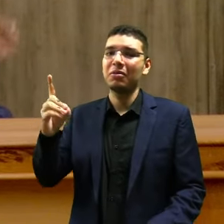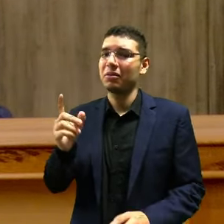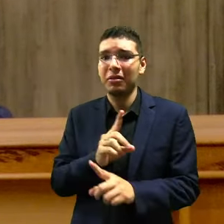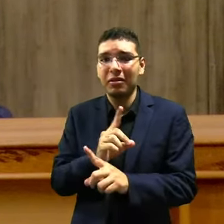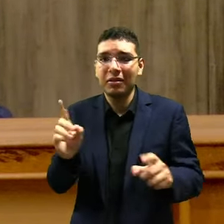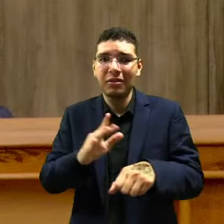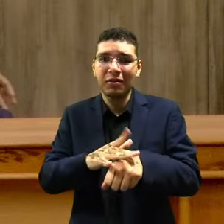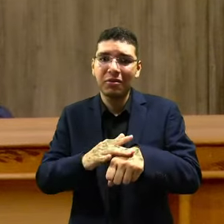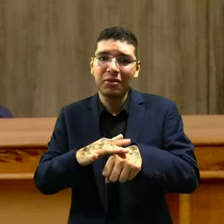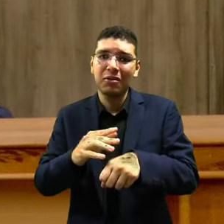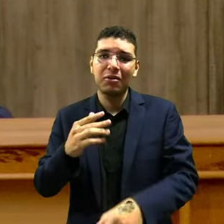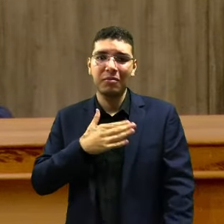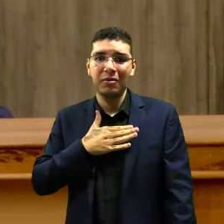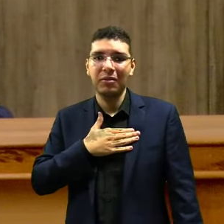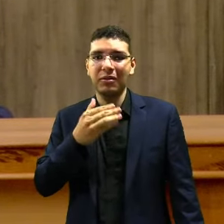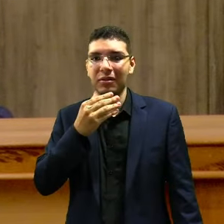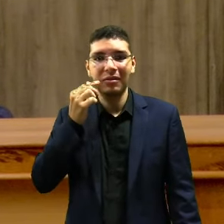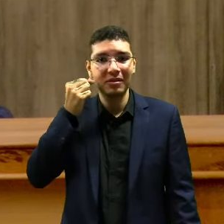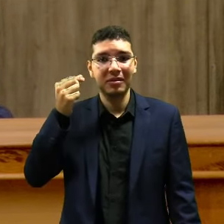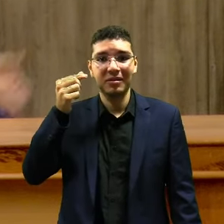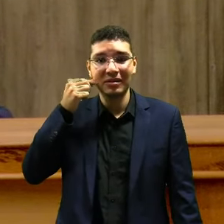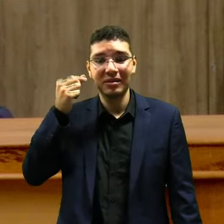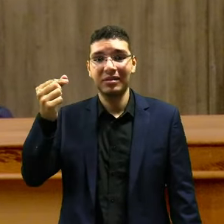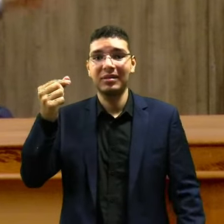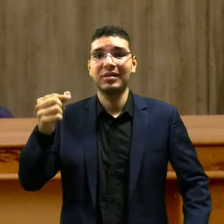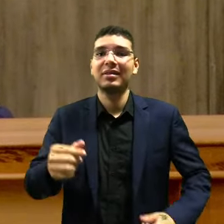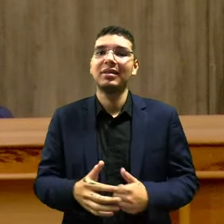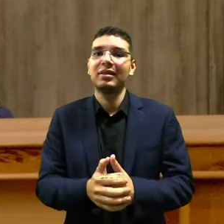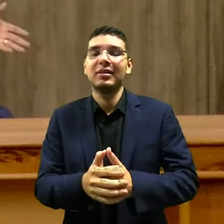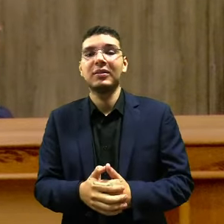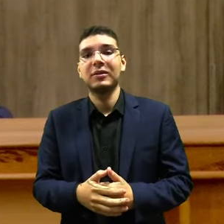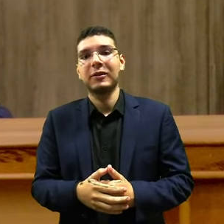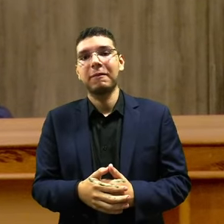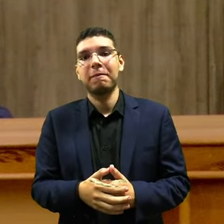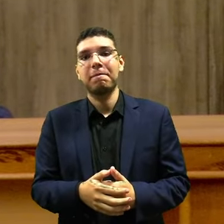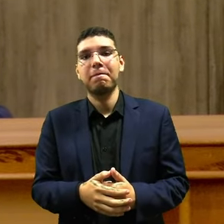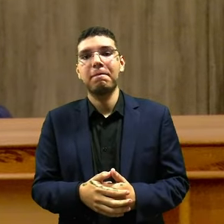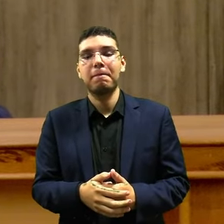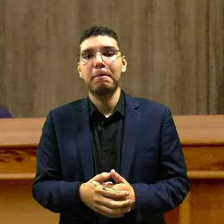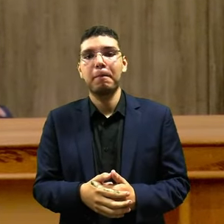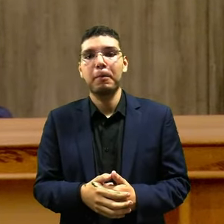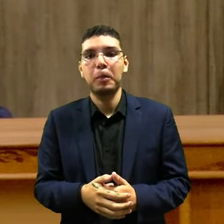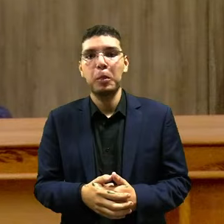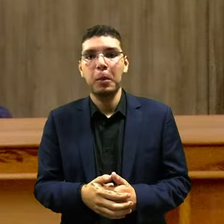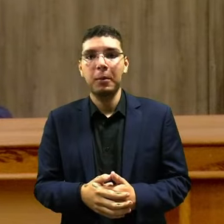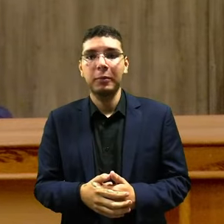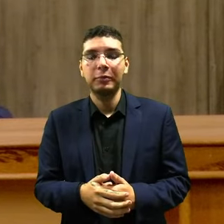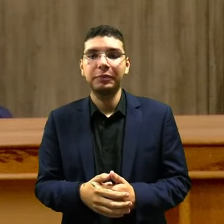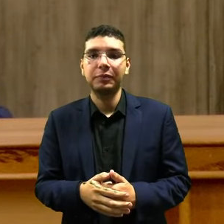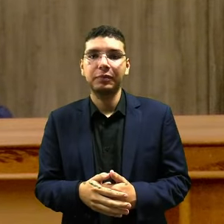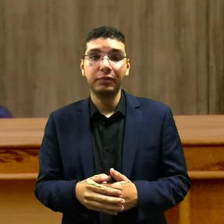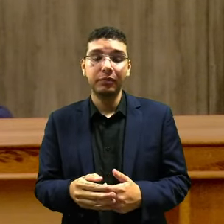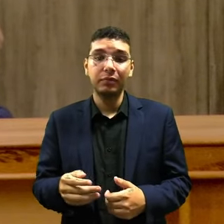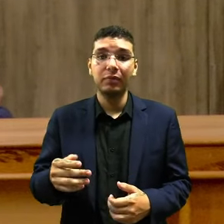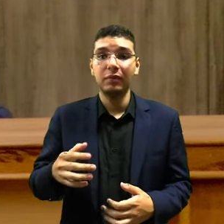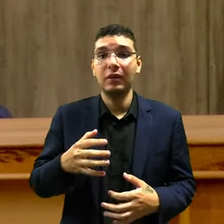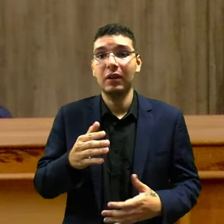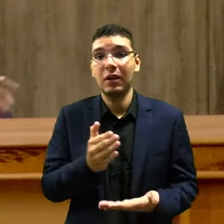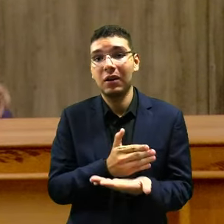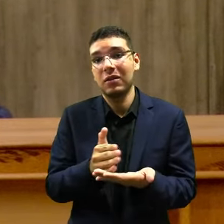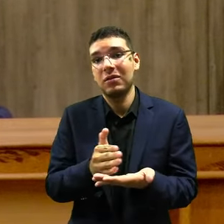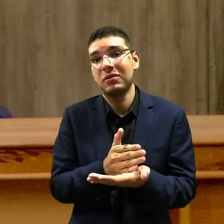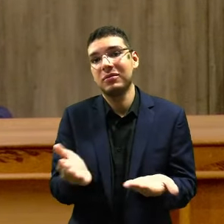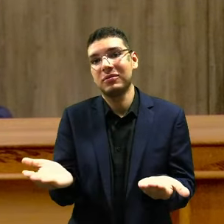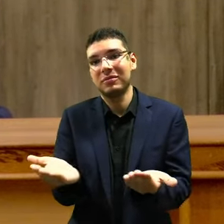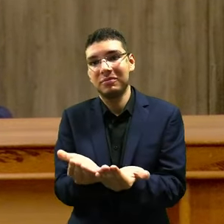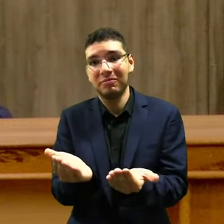você acabando de chorar aí pronto Ader O irmão tá ali fala com ele eu disse o que é que ele tem não fala com ele tá